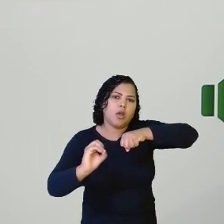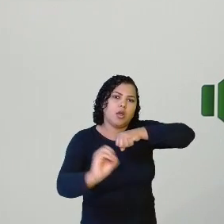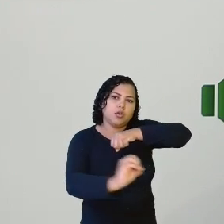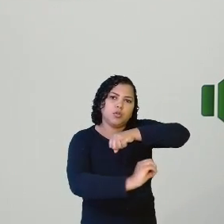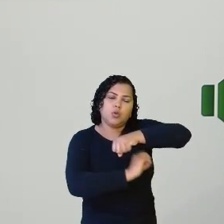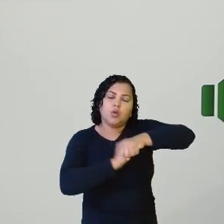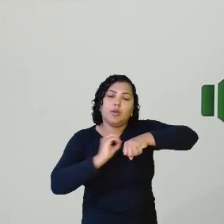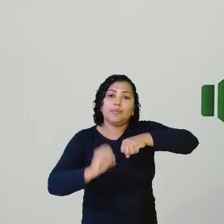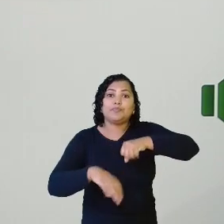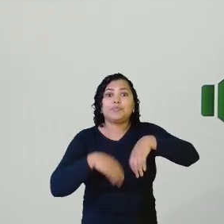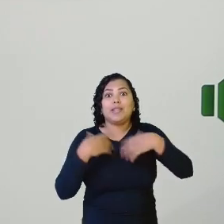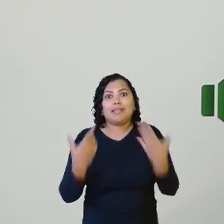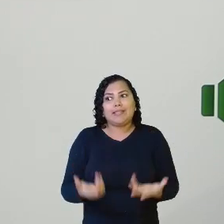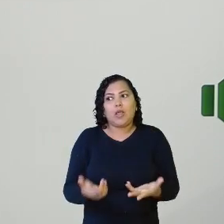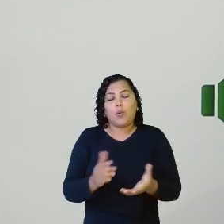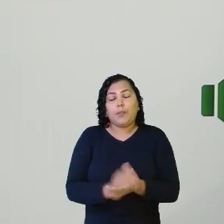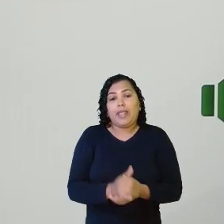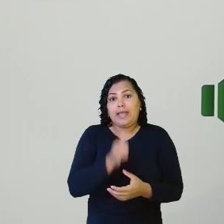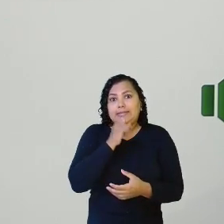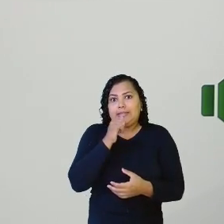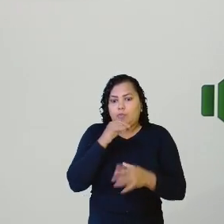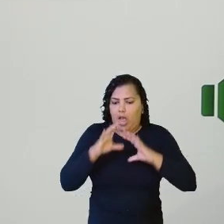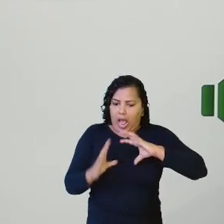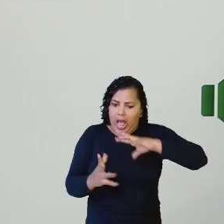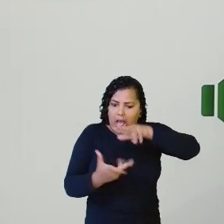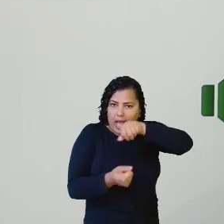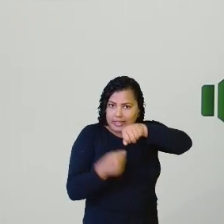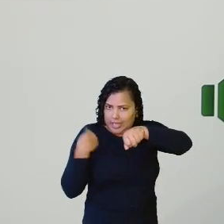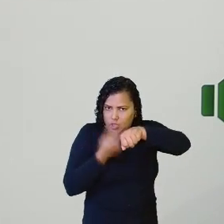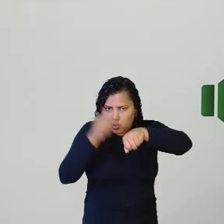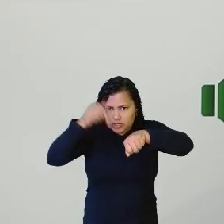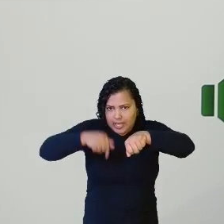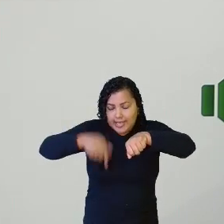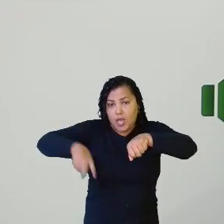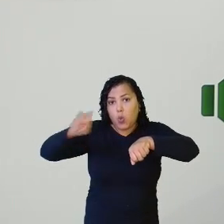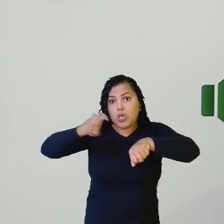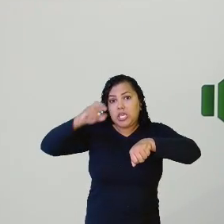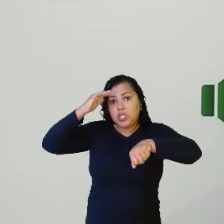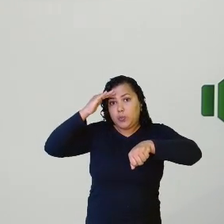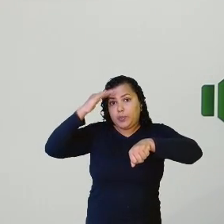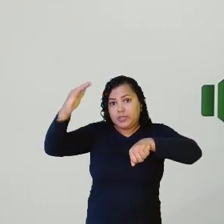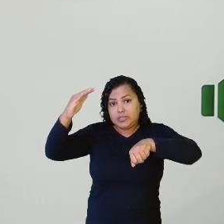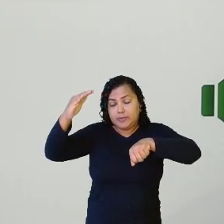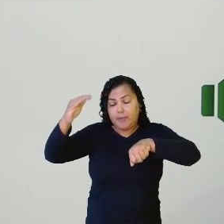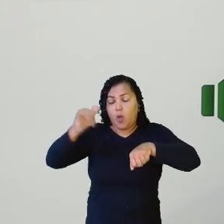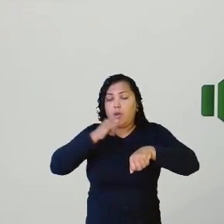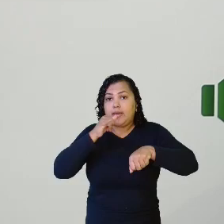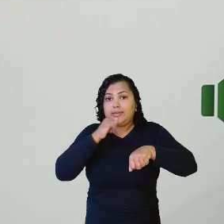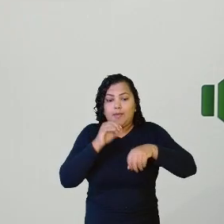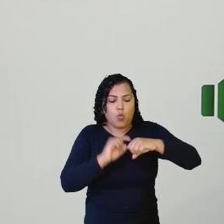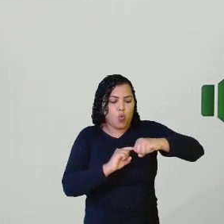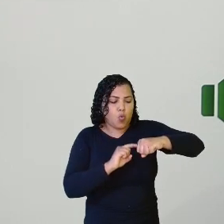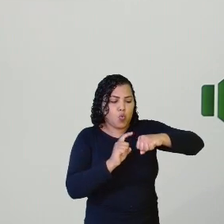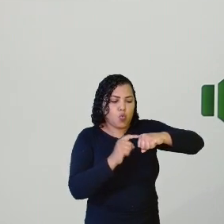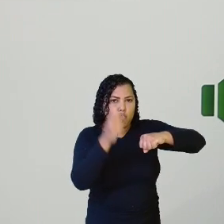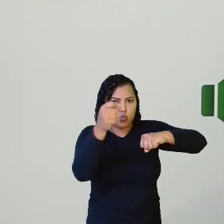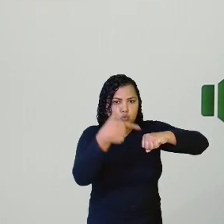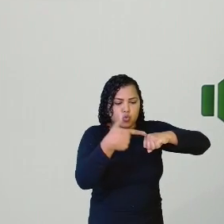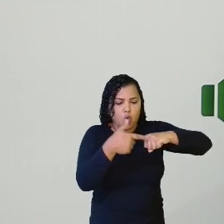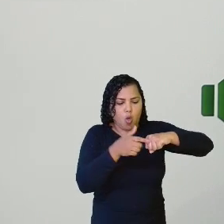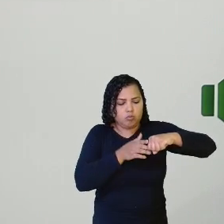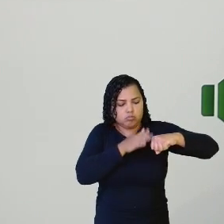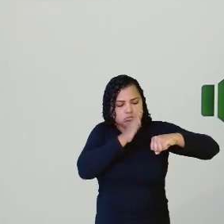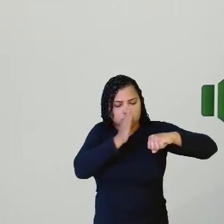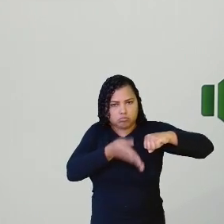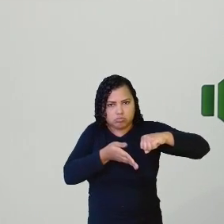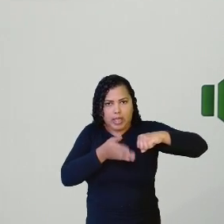a Terra é o 5º maior planeta do Sistema Solar e o 3º em distância do Sol. E até o momento